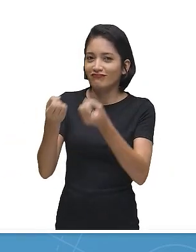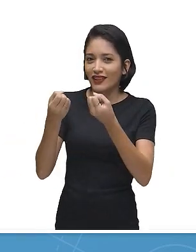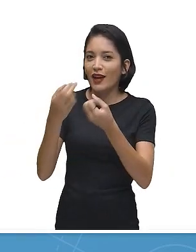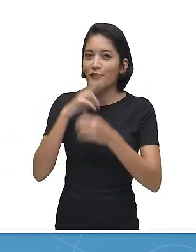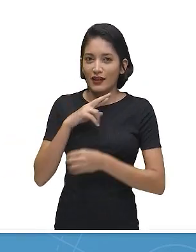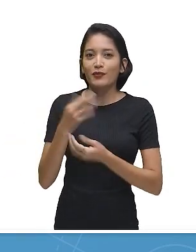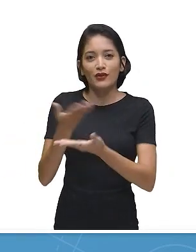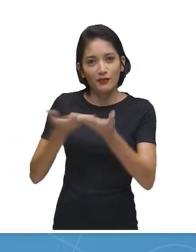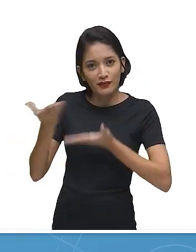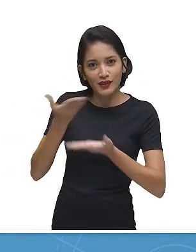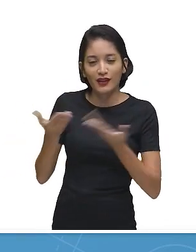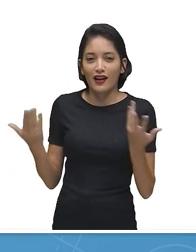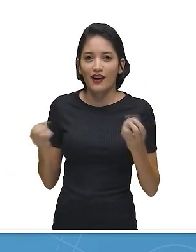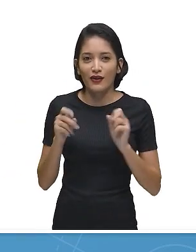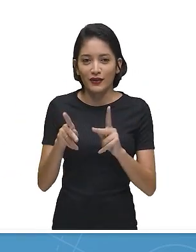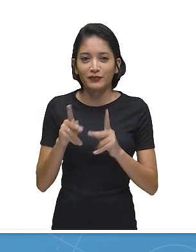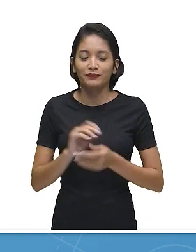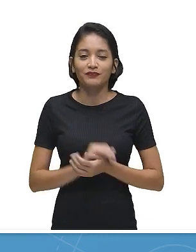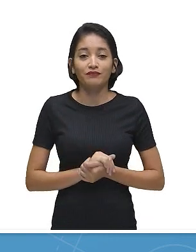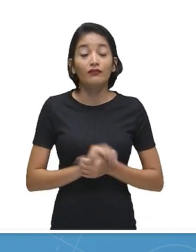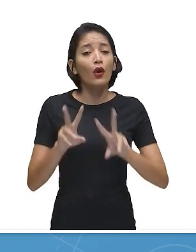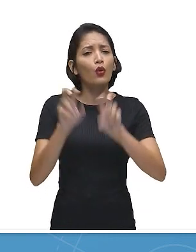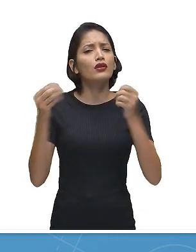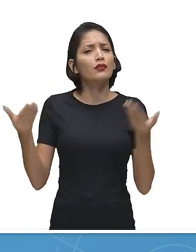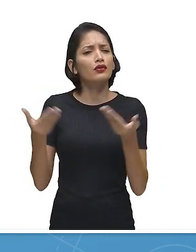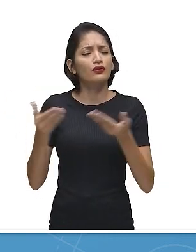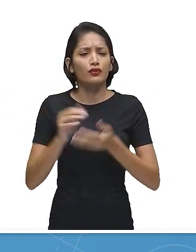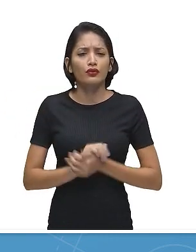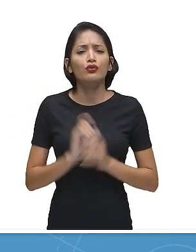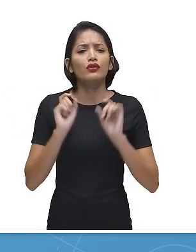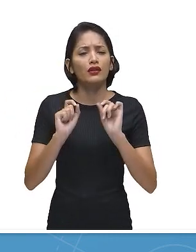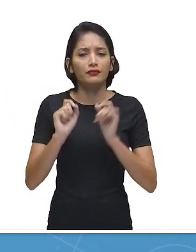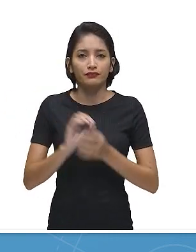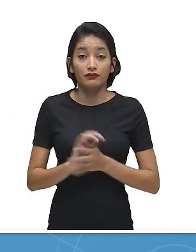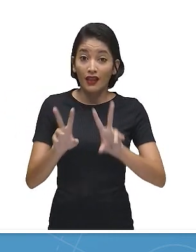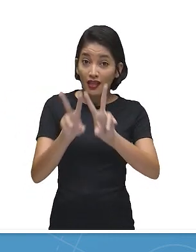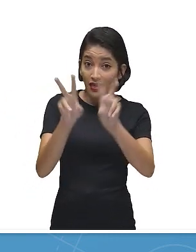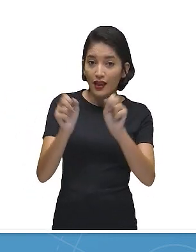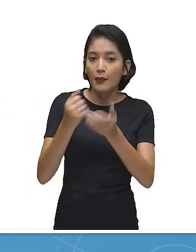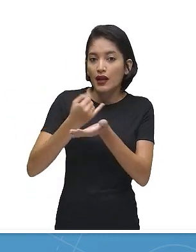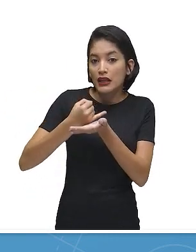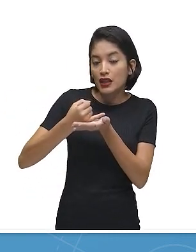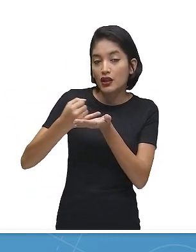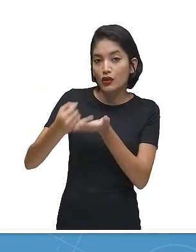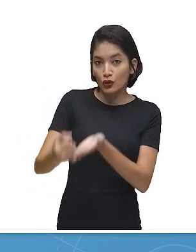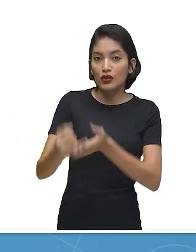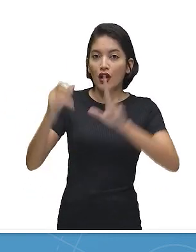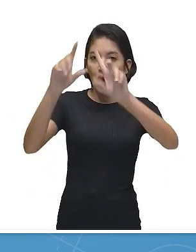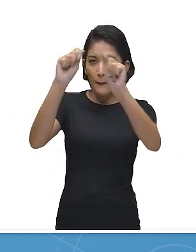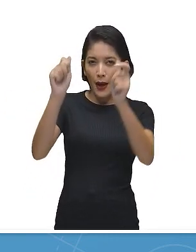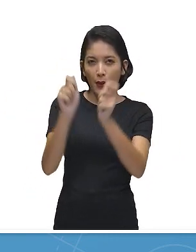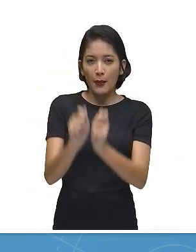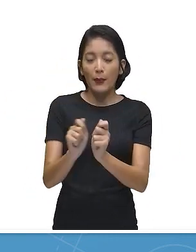vamos ao conteúdo da aula de hoje. Então, hoje nós vamos falar sobre introdução à arte brasileira. Vamos falar